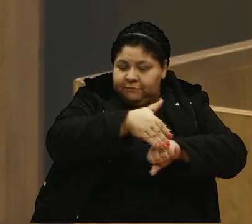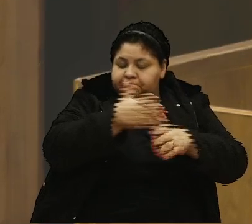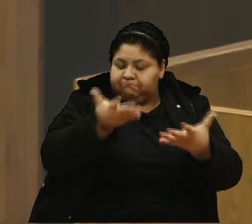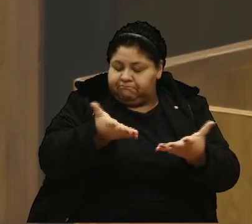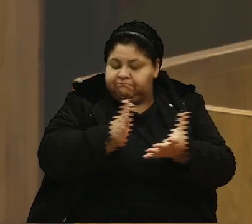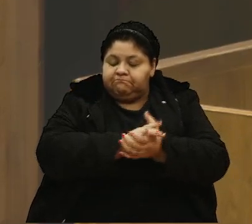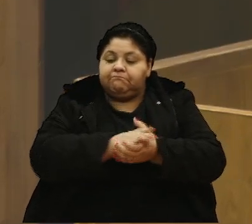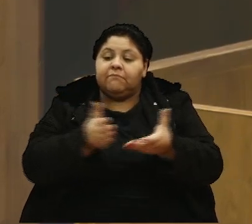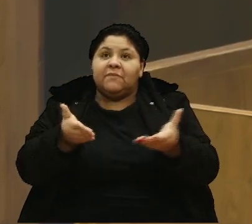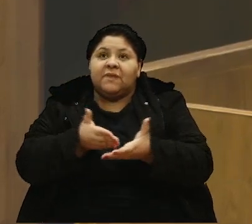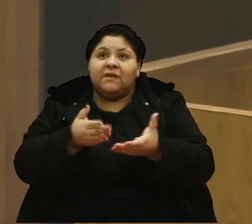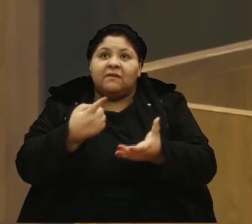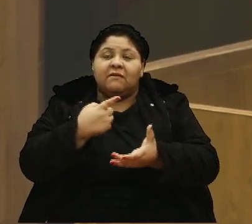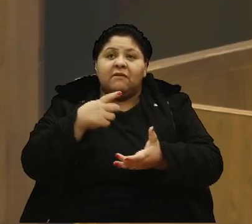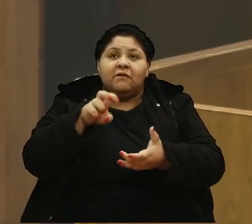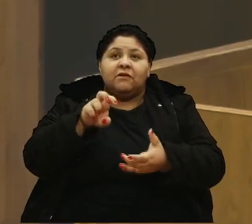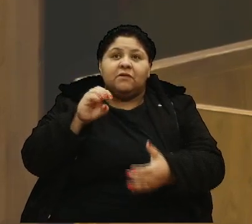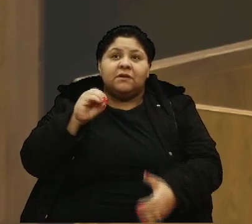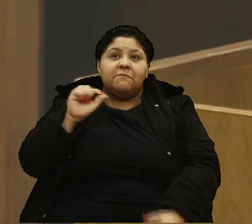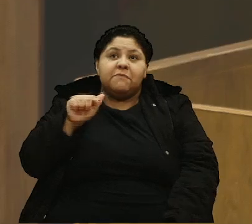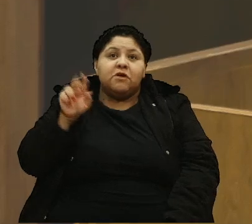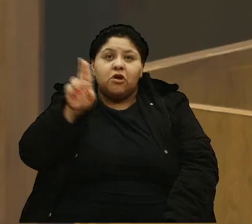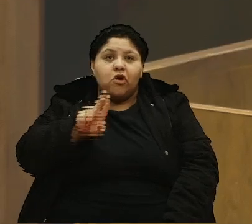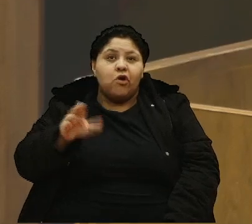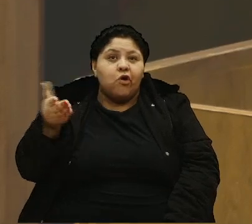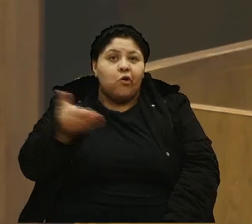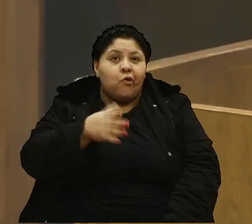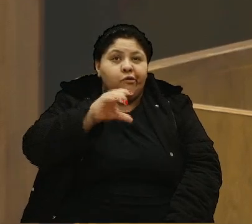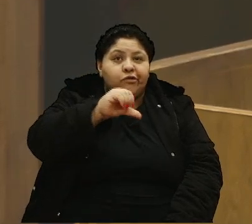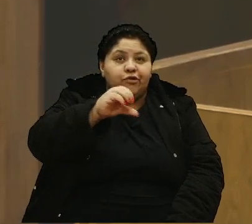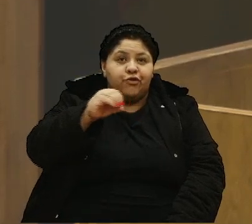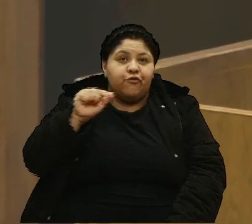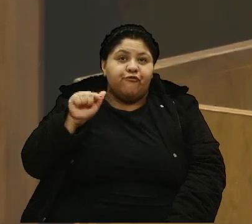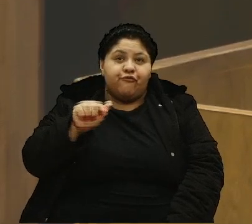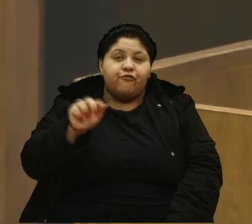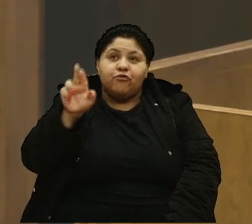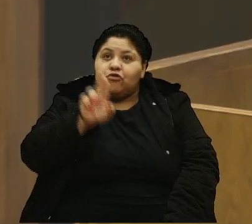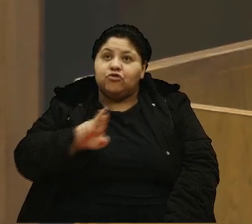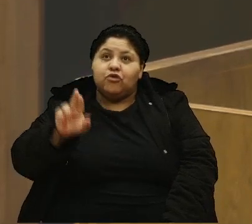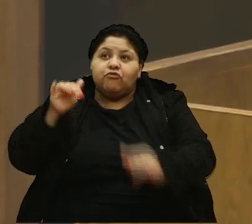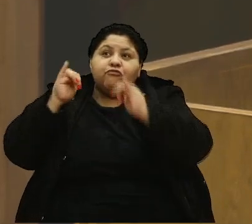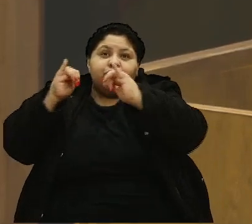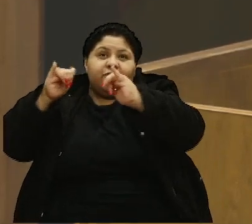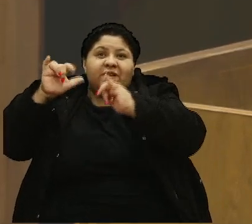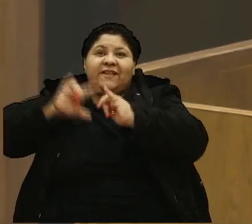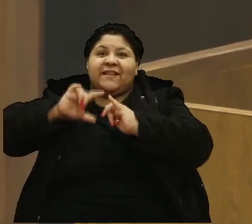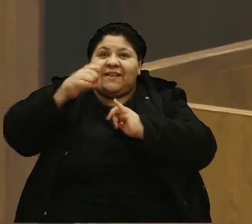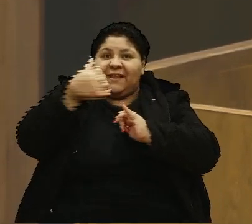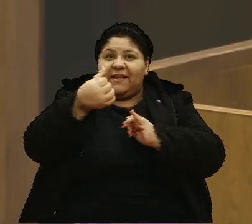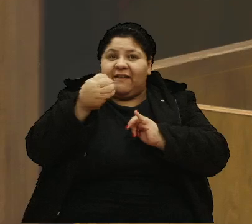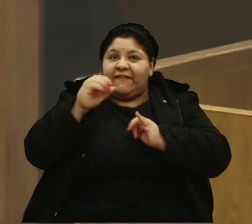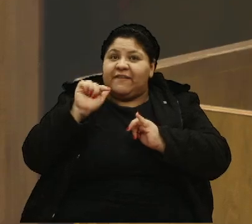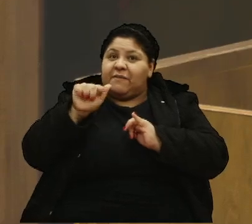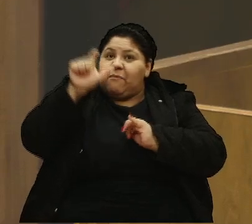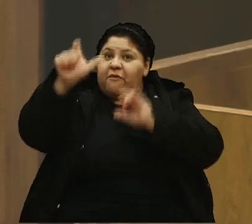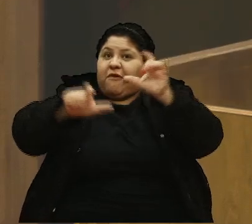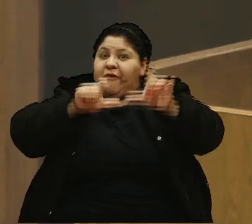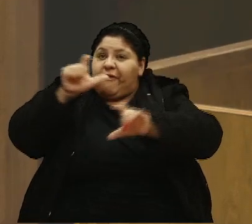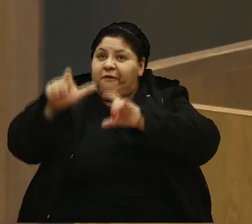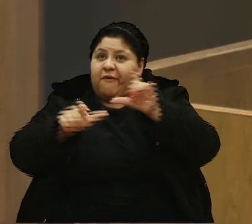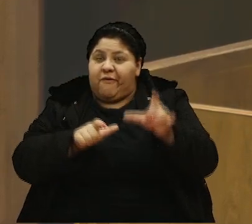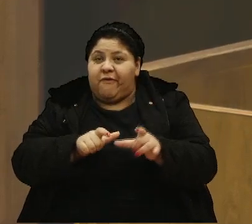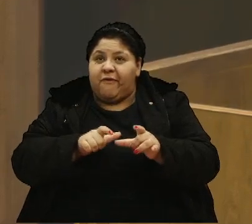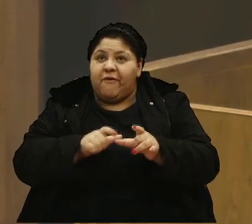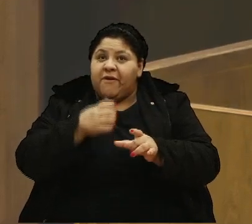foram 150 mil usuários. Hoje são 90 mil usuários de transporte público. Então, nós temos 60 mil pessoas. Um gap